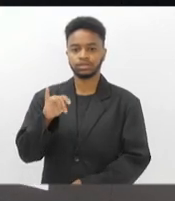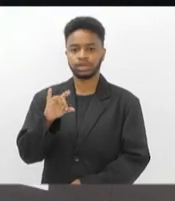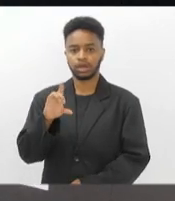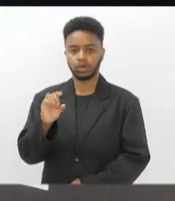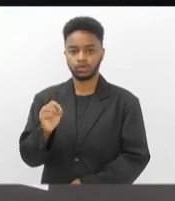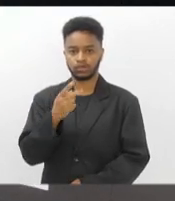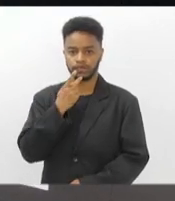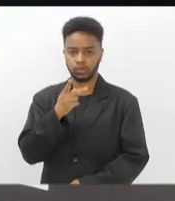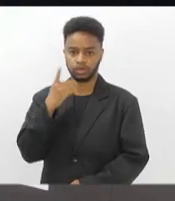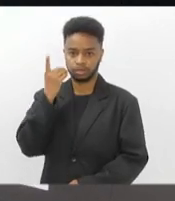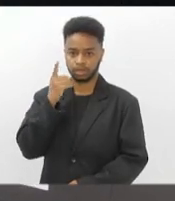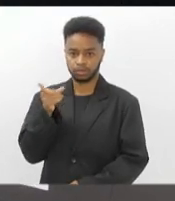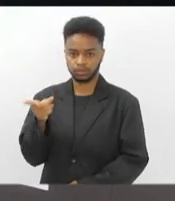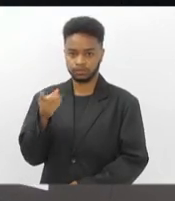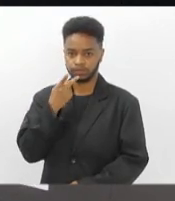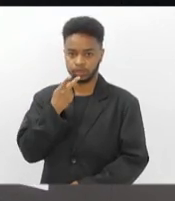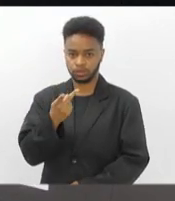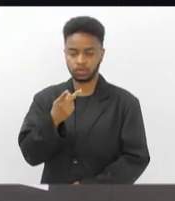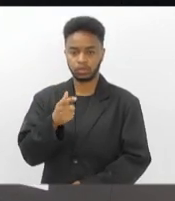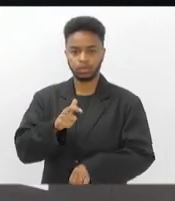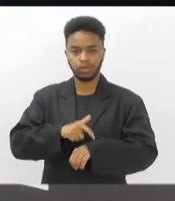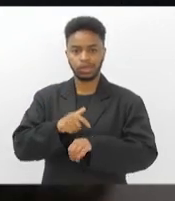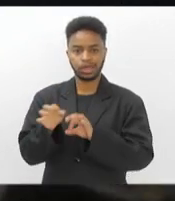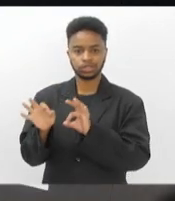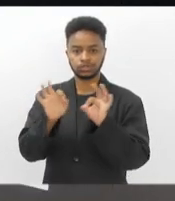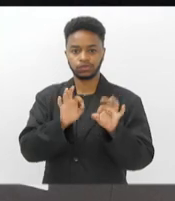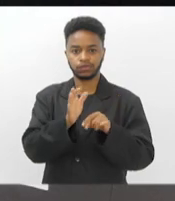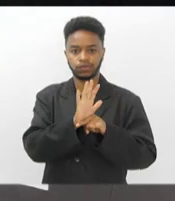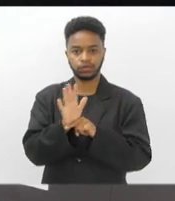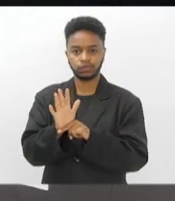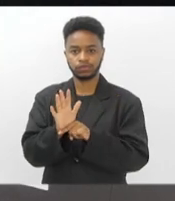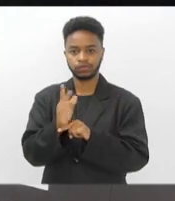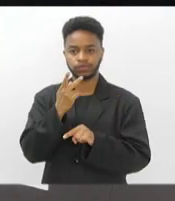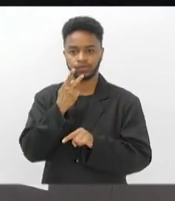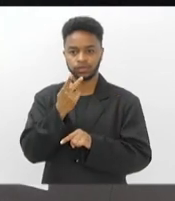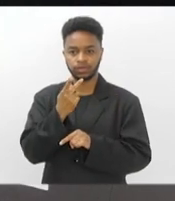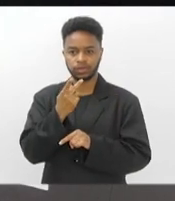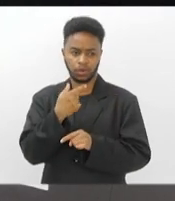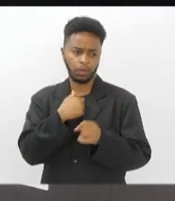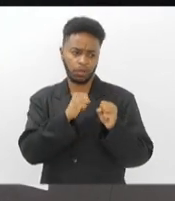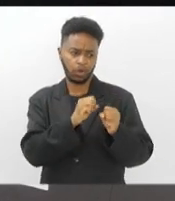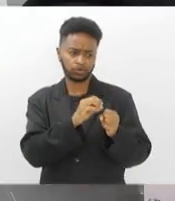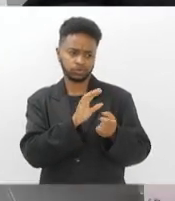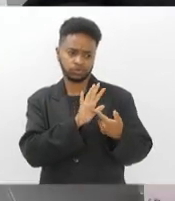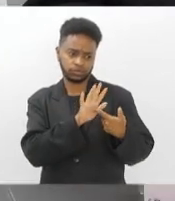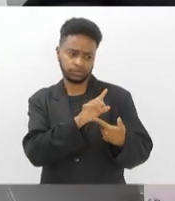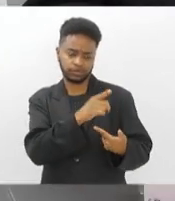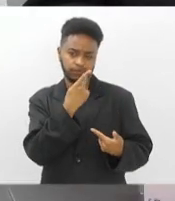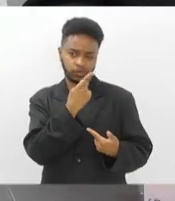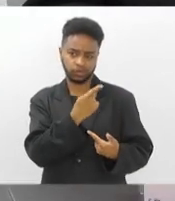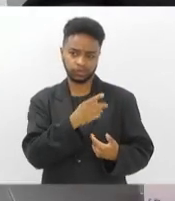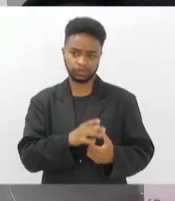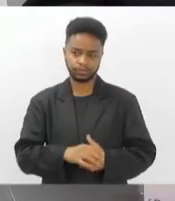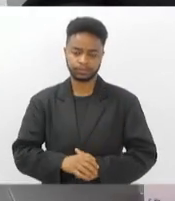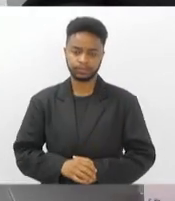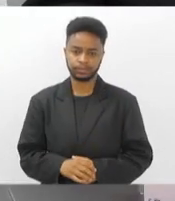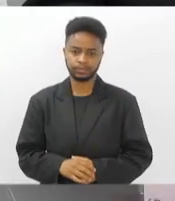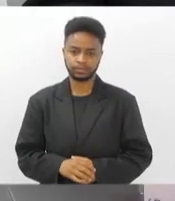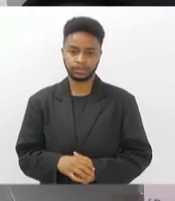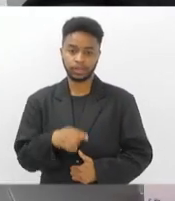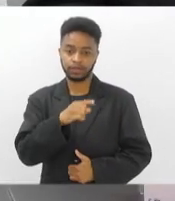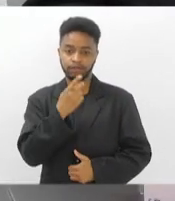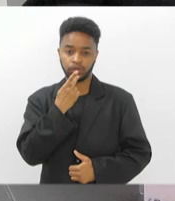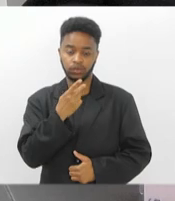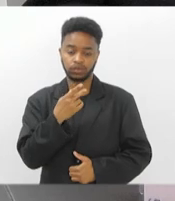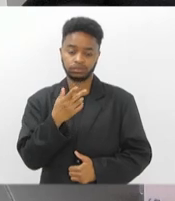Thiago ago enquanto via o vídeo ele disse me permita dizer Tiago e El disse